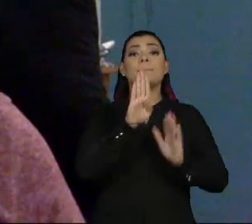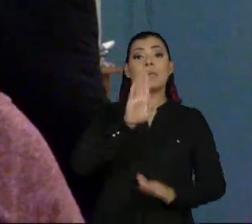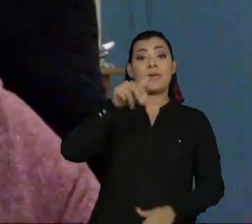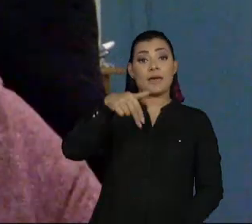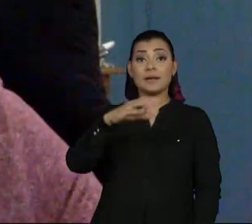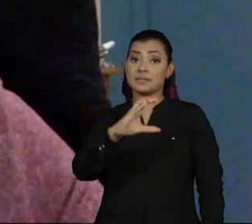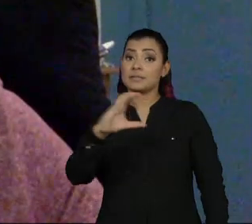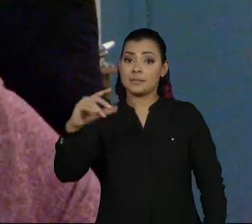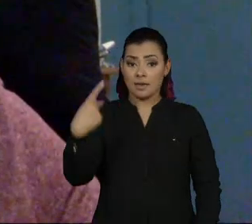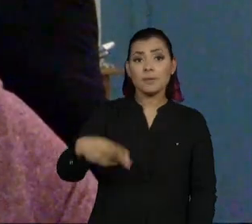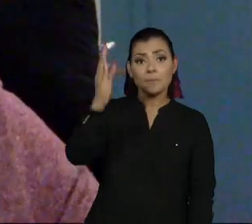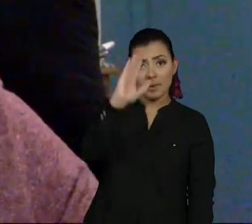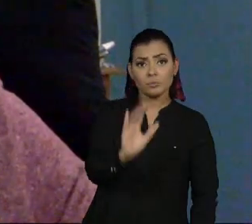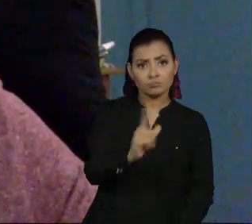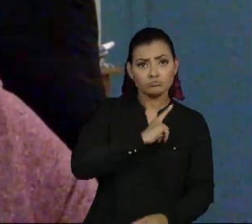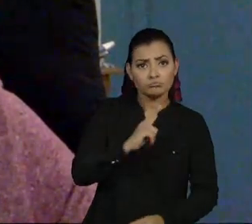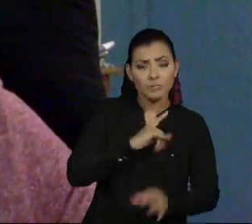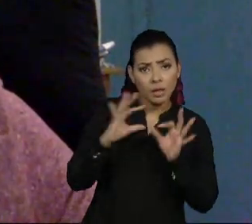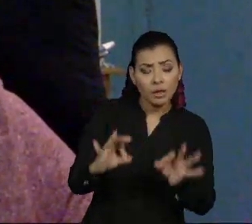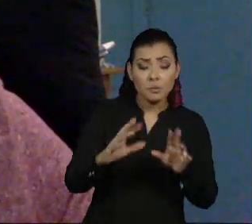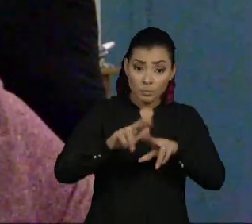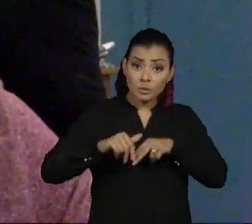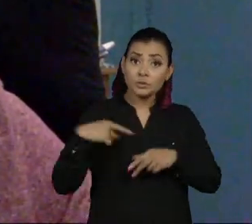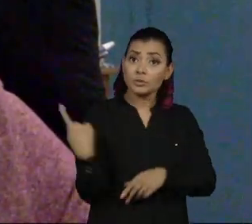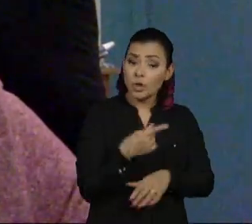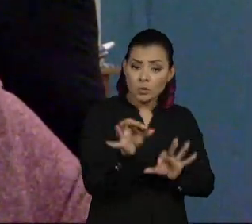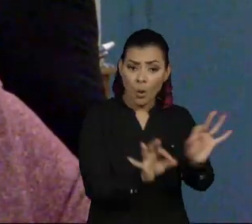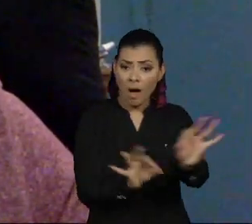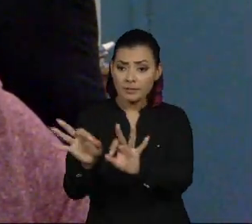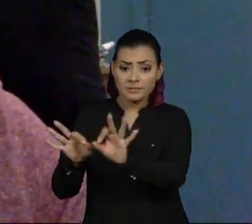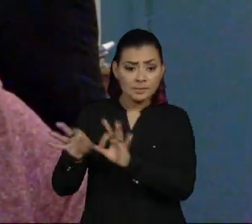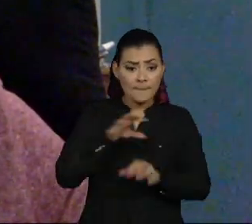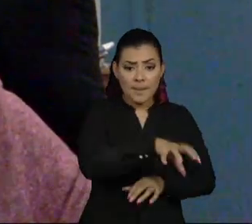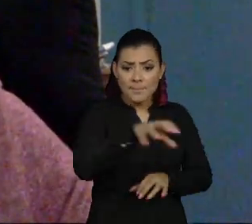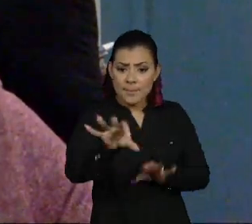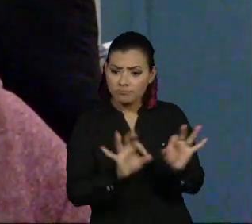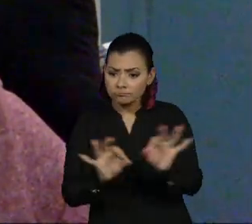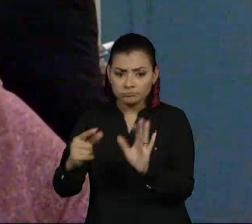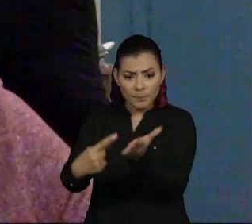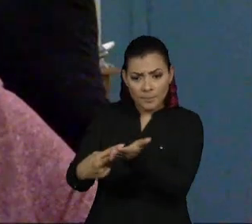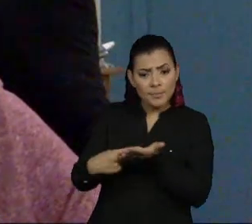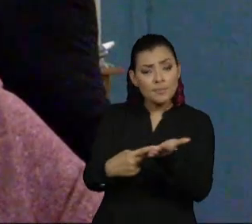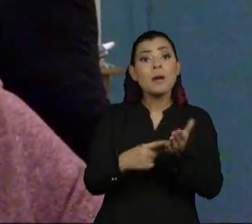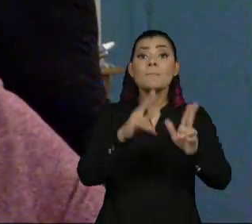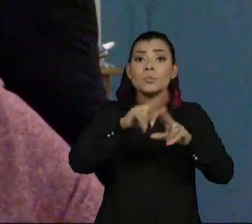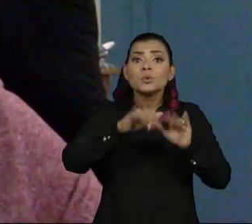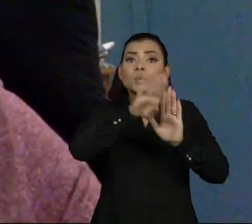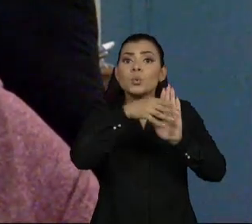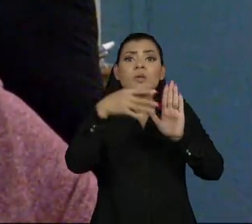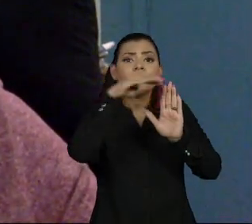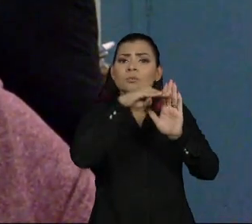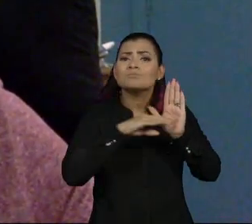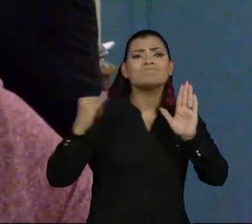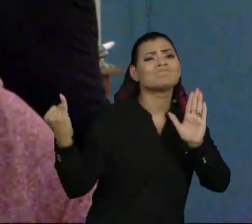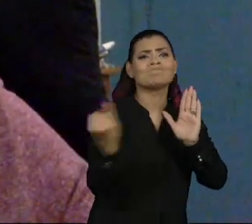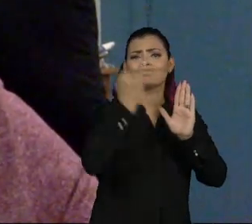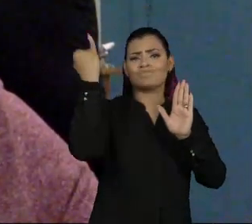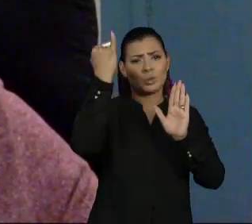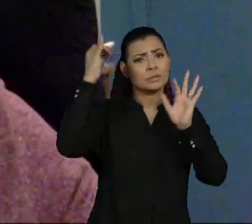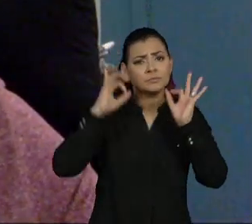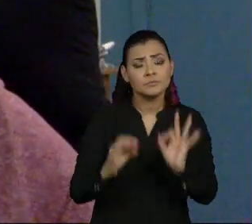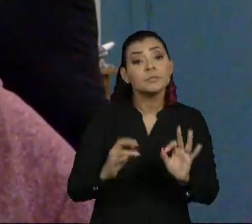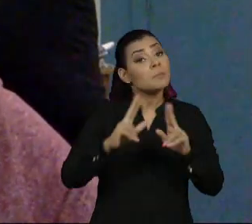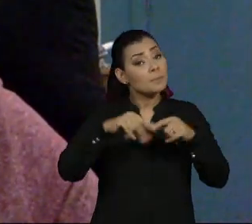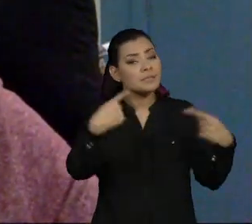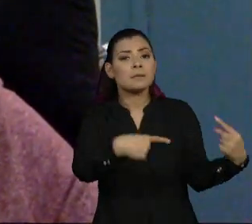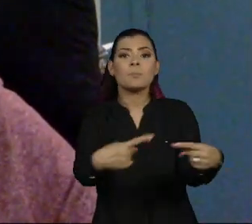no Brasil. As redes vão ter que se organizar para dar conta desse desafio. E, para isso, o currículo é absolutamente fundamental. Tem que ter uma